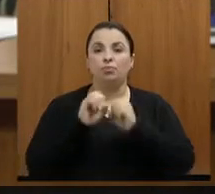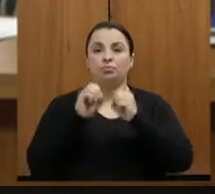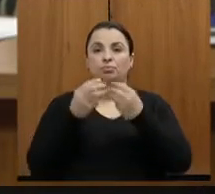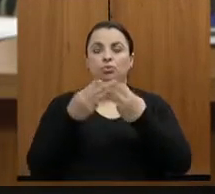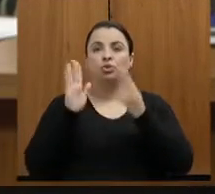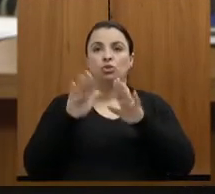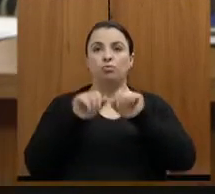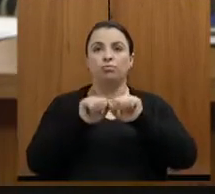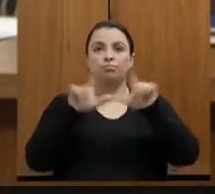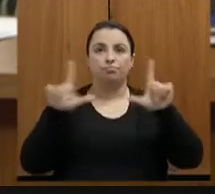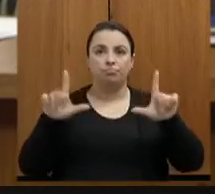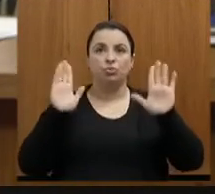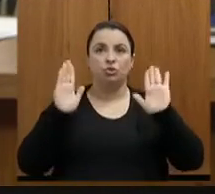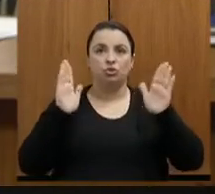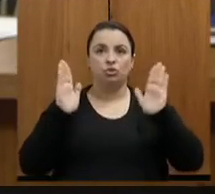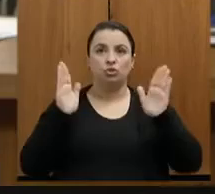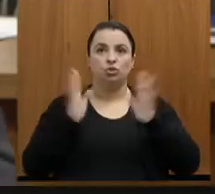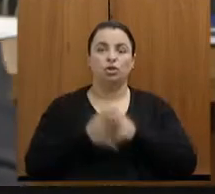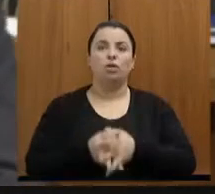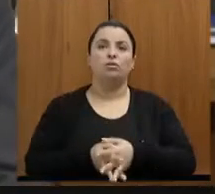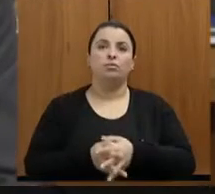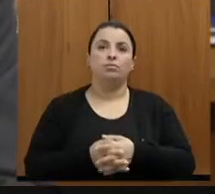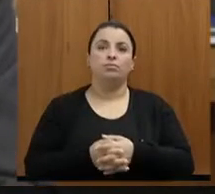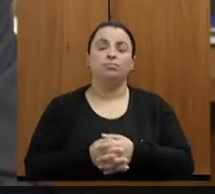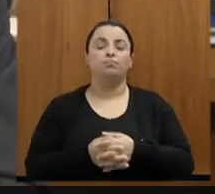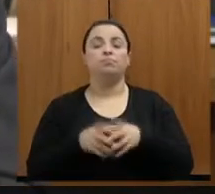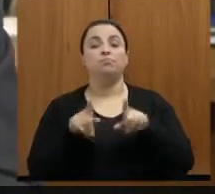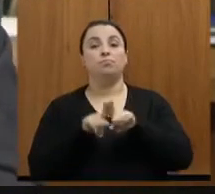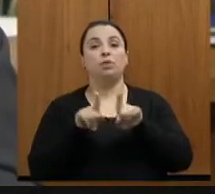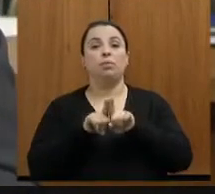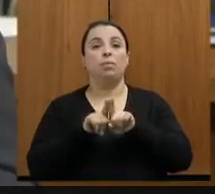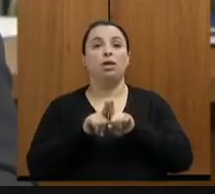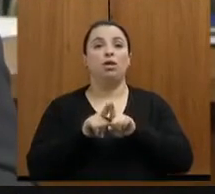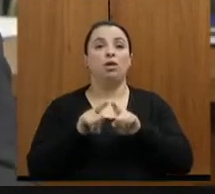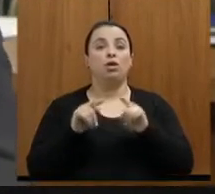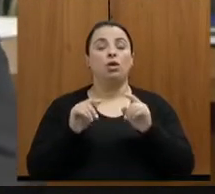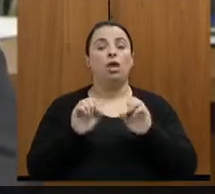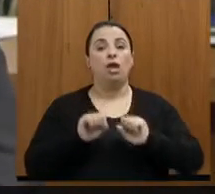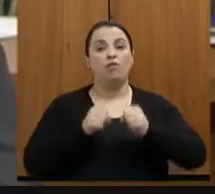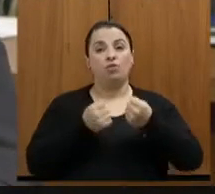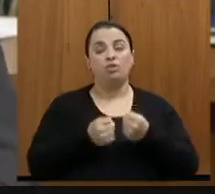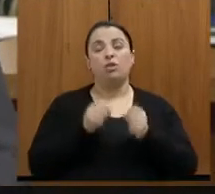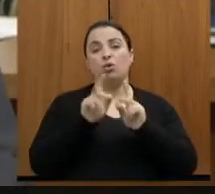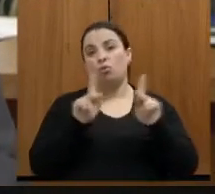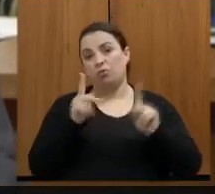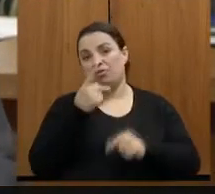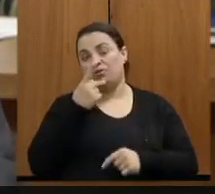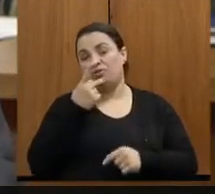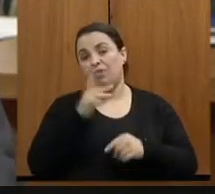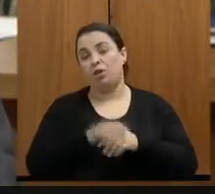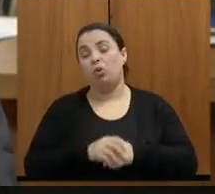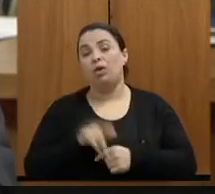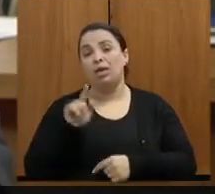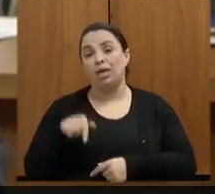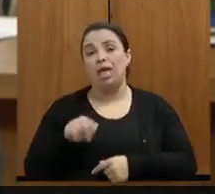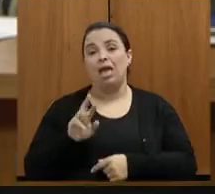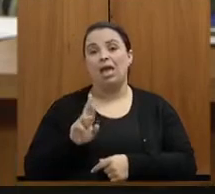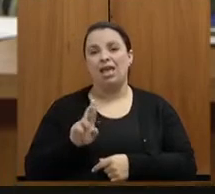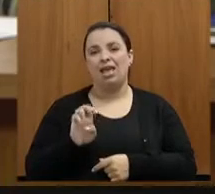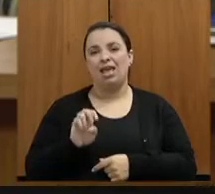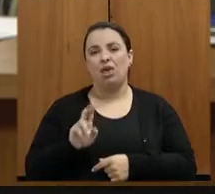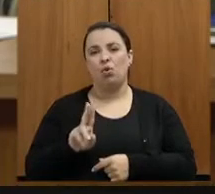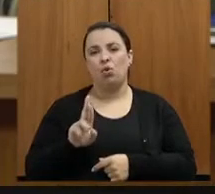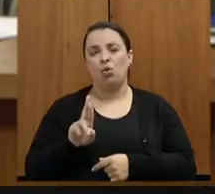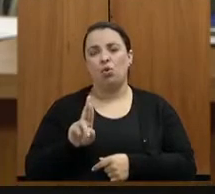aí na tela, só registrar o que o professor também já comentou, mas que Reúbe realmente é um processo complexo,